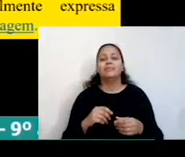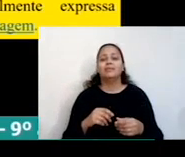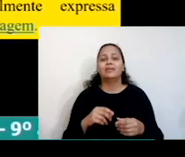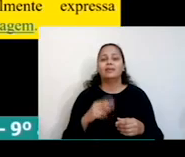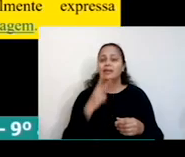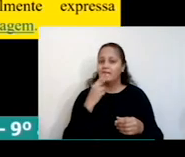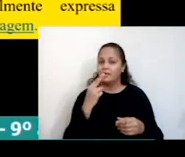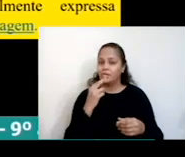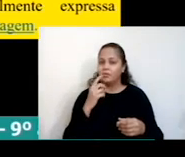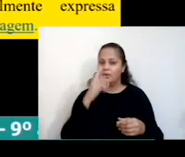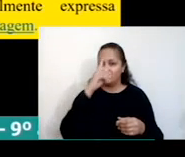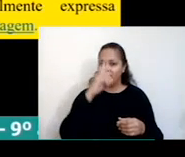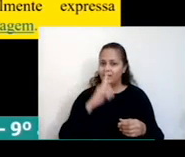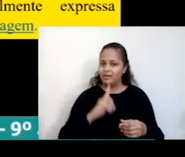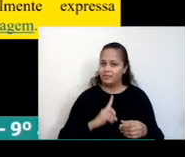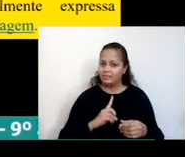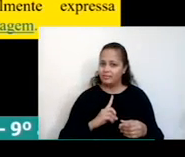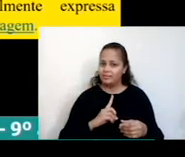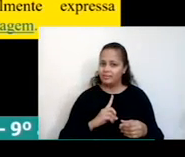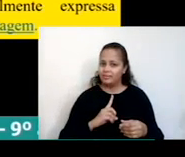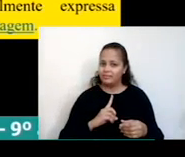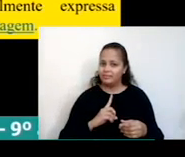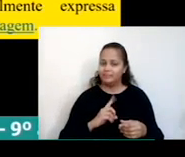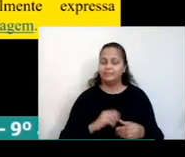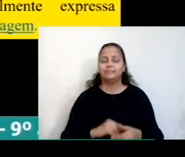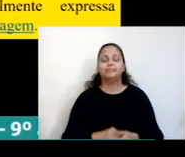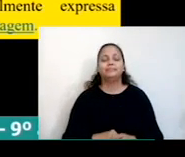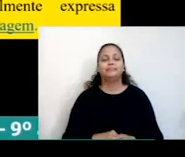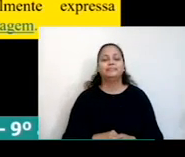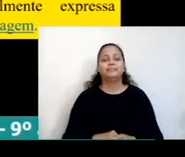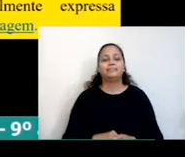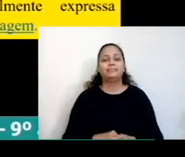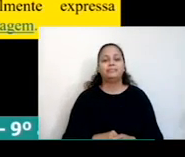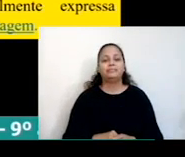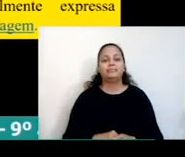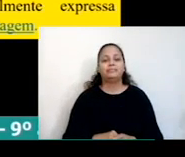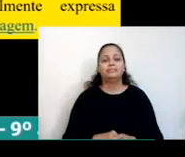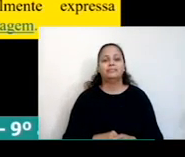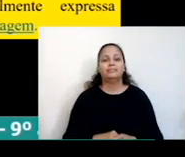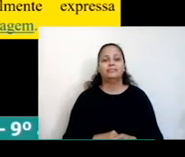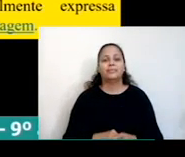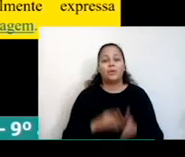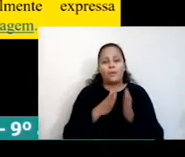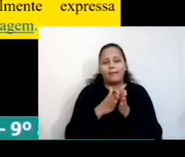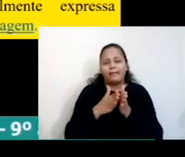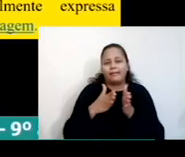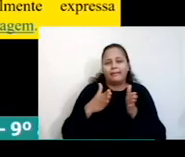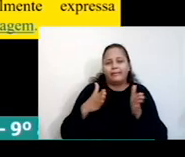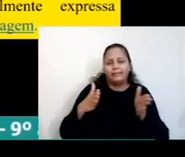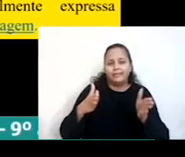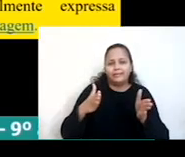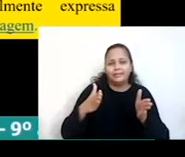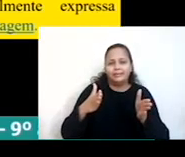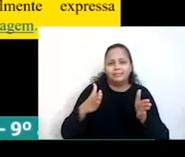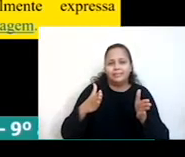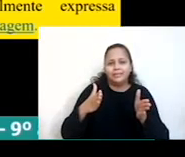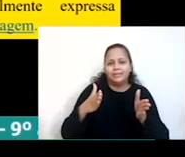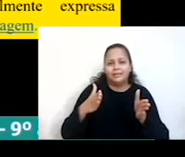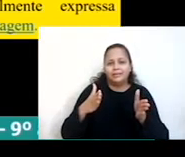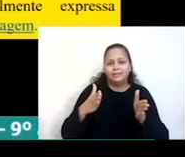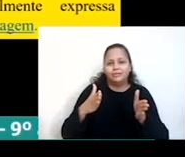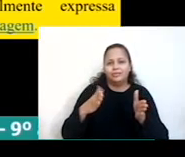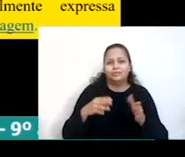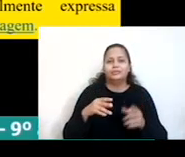aqui, né? Essa parte aí na tela de vocês que está com fundo na cor amarela. O crescimento vegetativo, ou também chamado